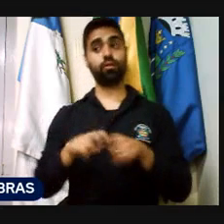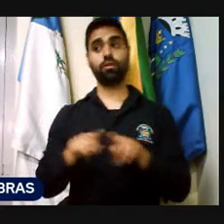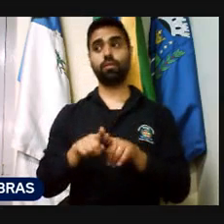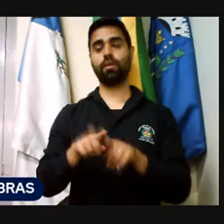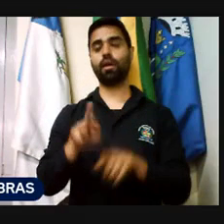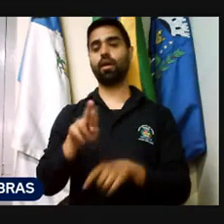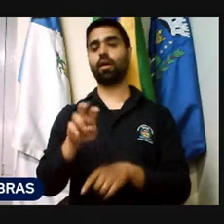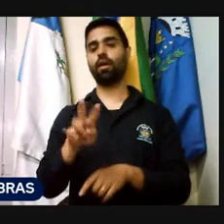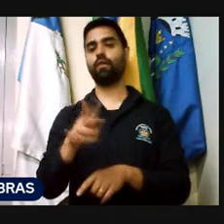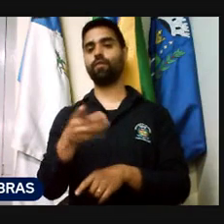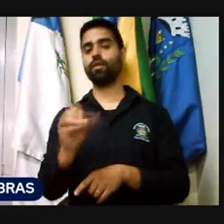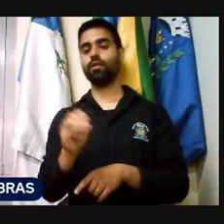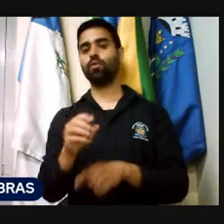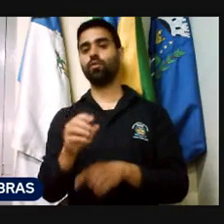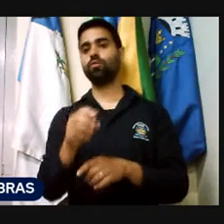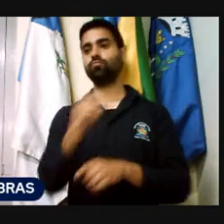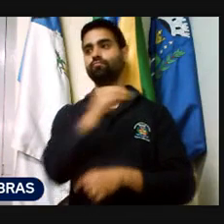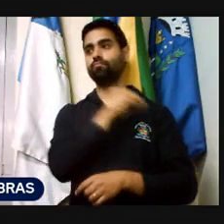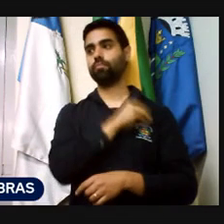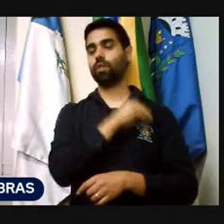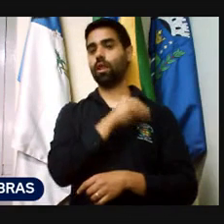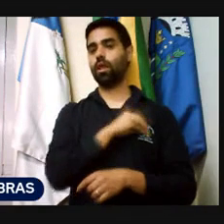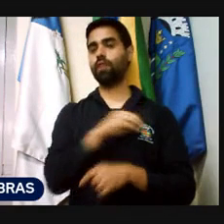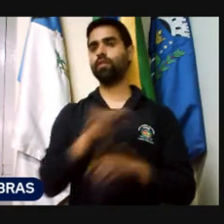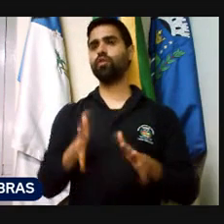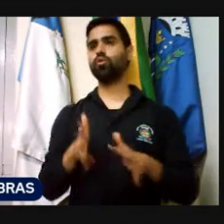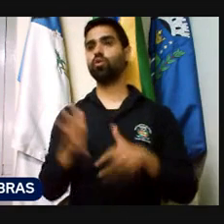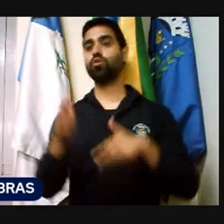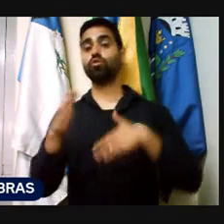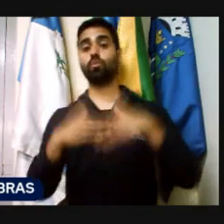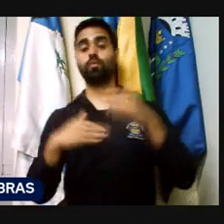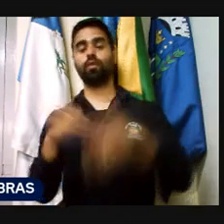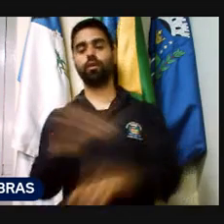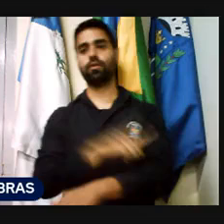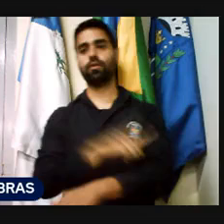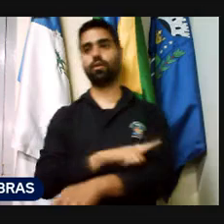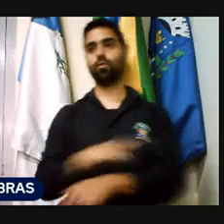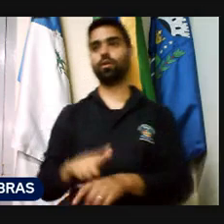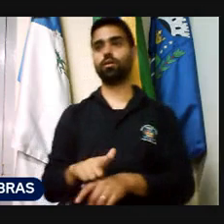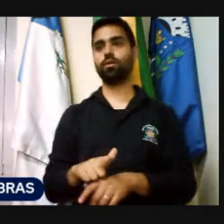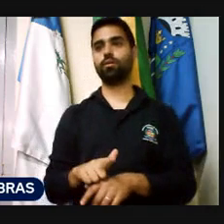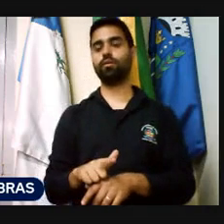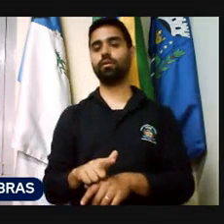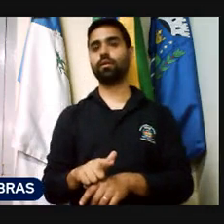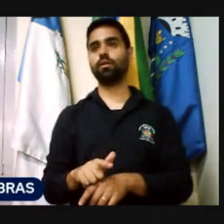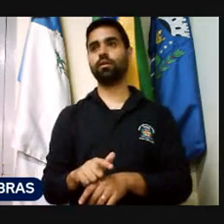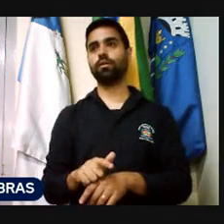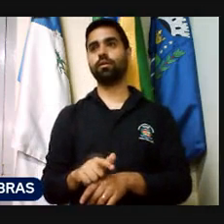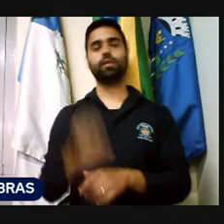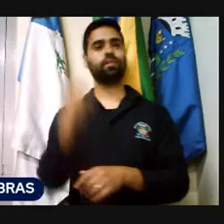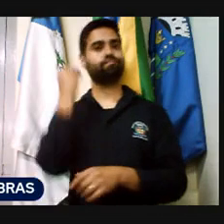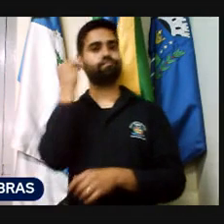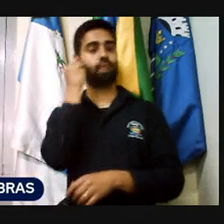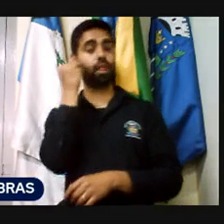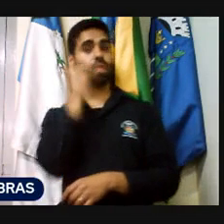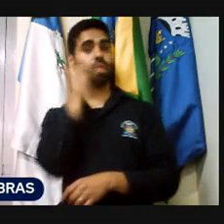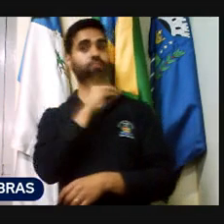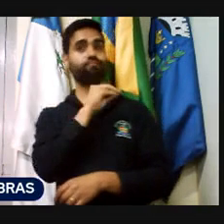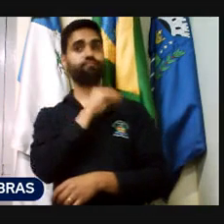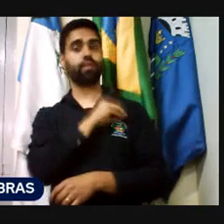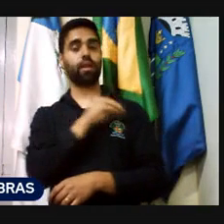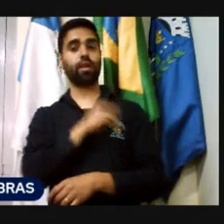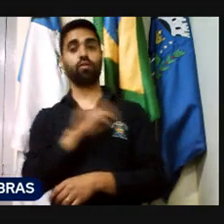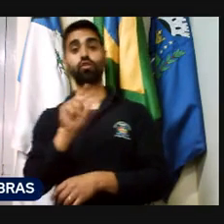revisão salarial abrangerá todos os profissionais da educação que percebem vencimentos com os recursos